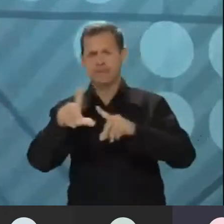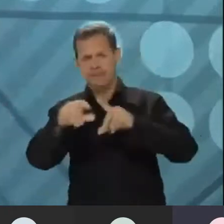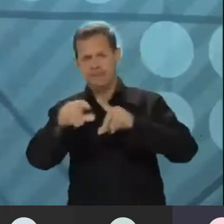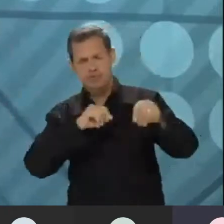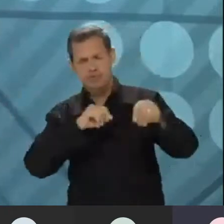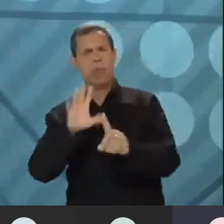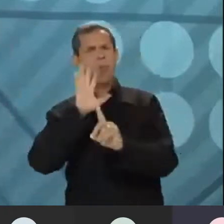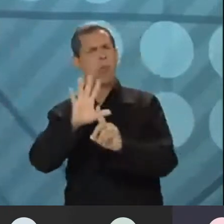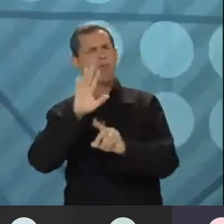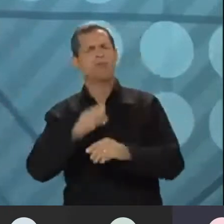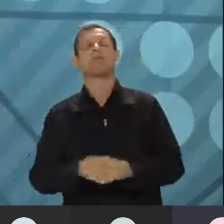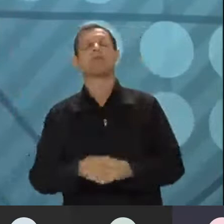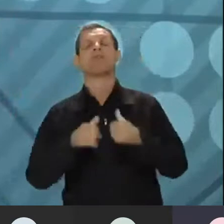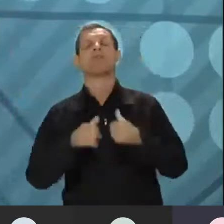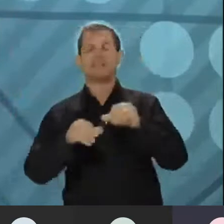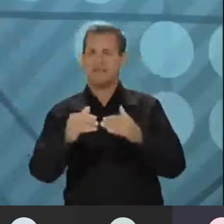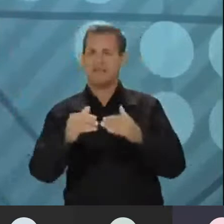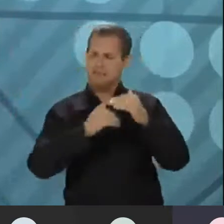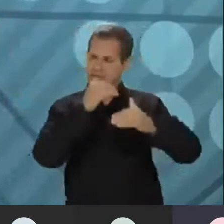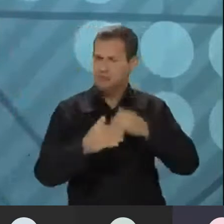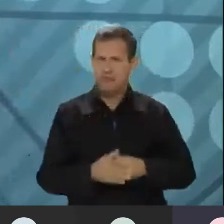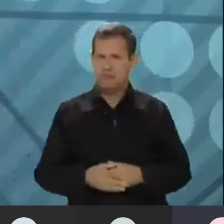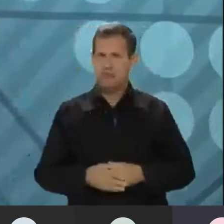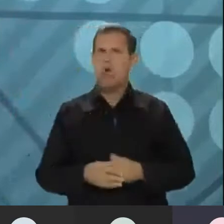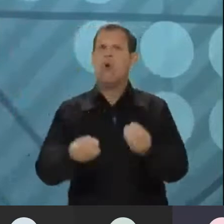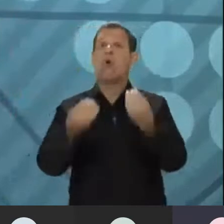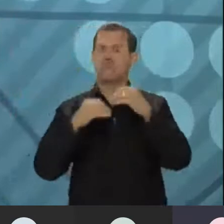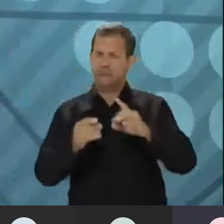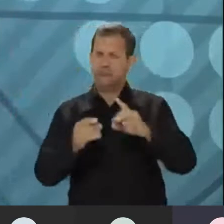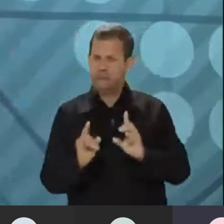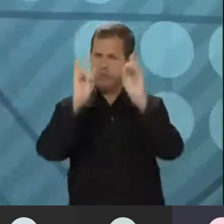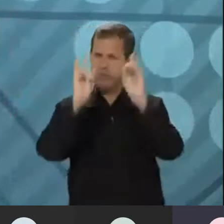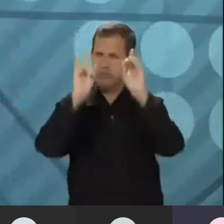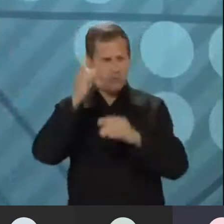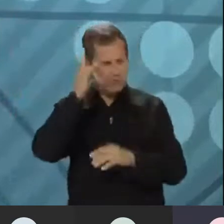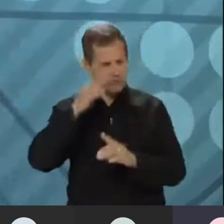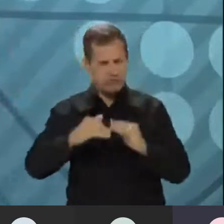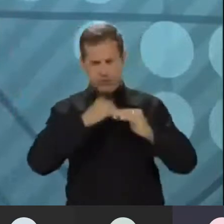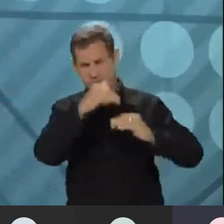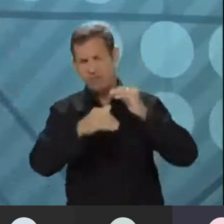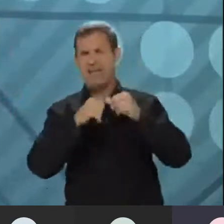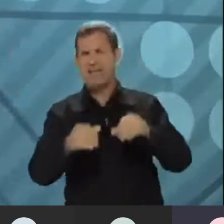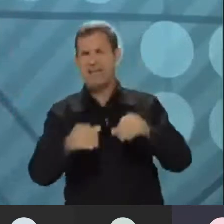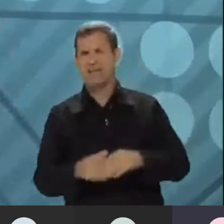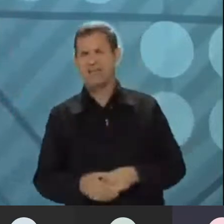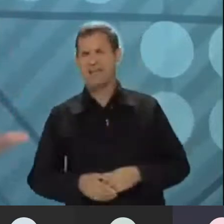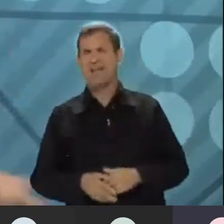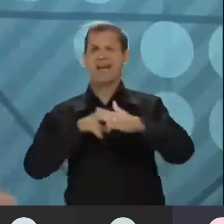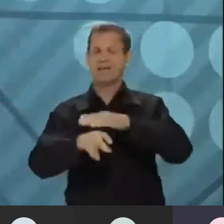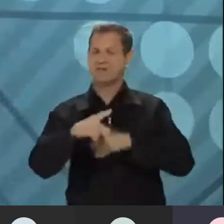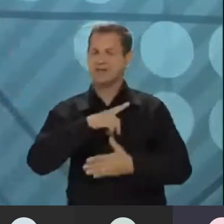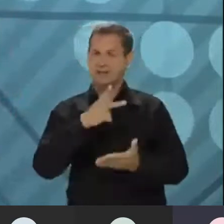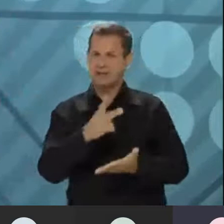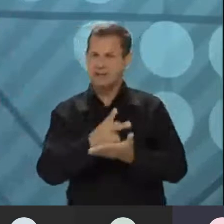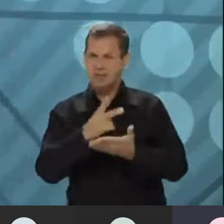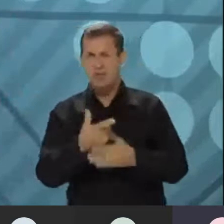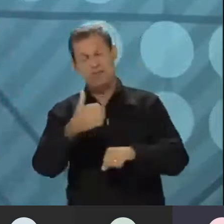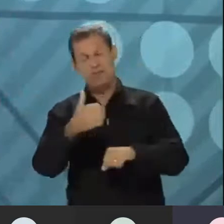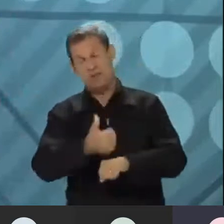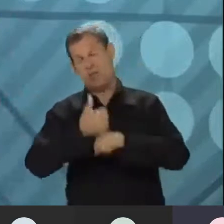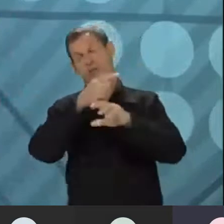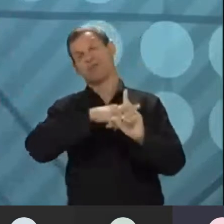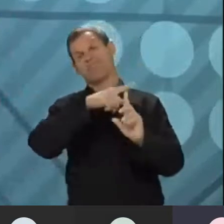essas escolhas vão interferir no quê? Nesse desempenho. Como que a edificação vai conseguir desempenhar essa função de trazer ou